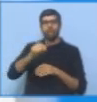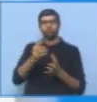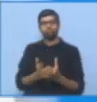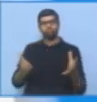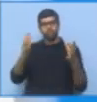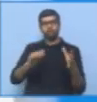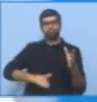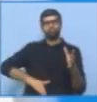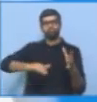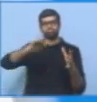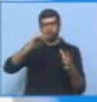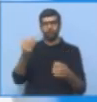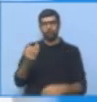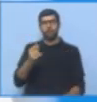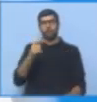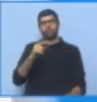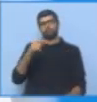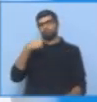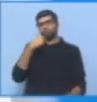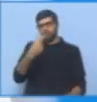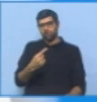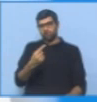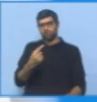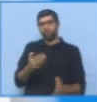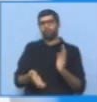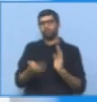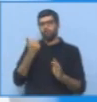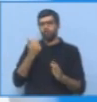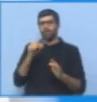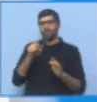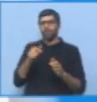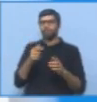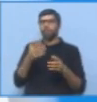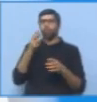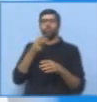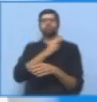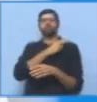cima. Depois disse-lhes: "Tirei agora e levai ao chefe de mesa."